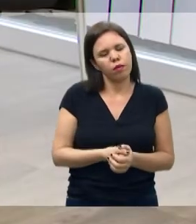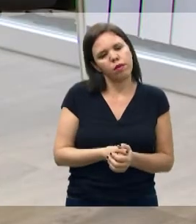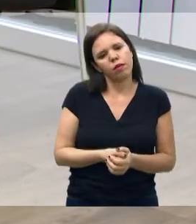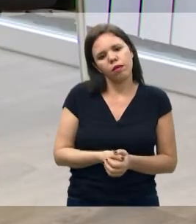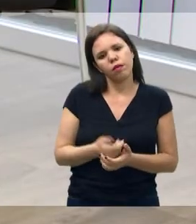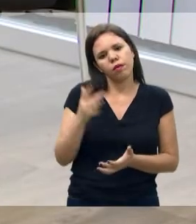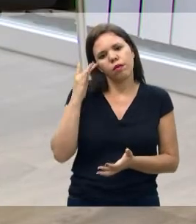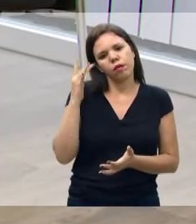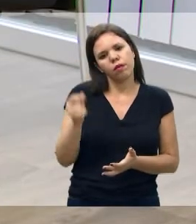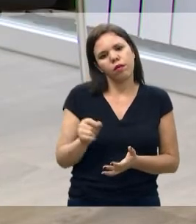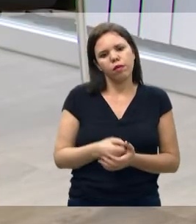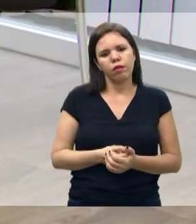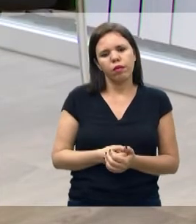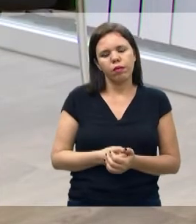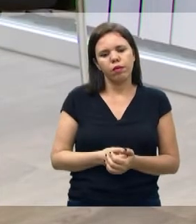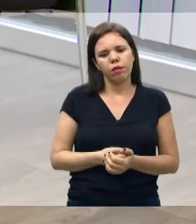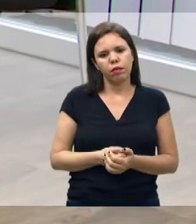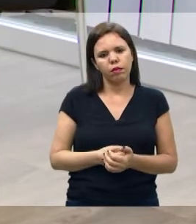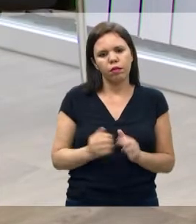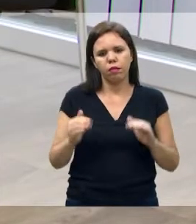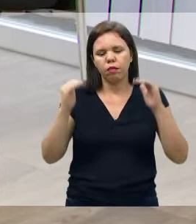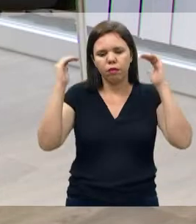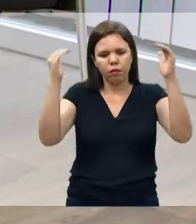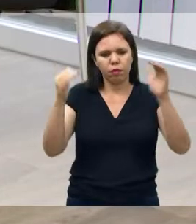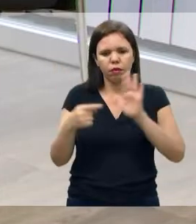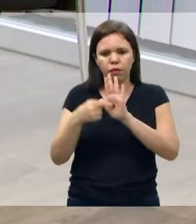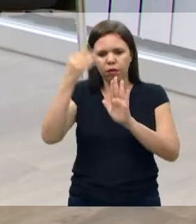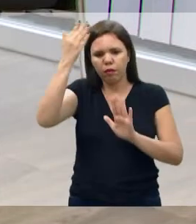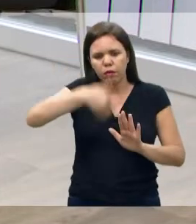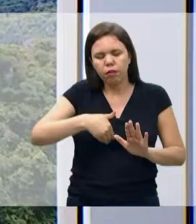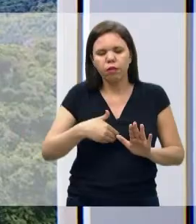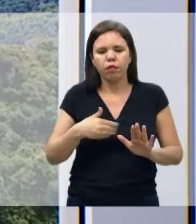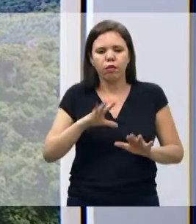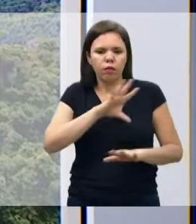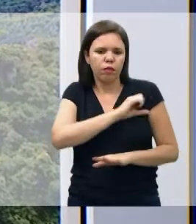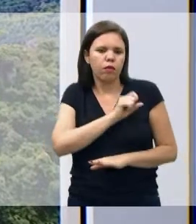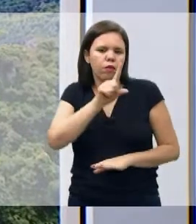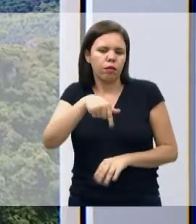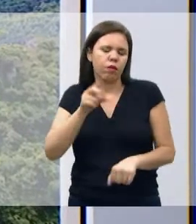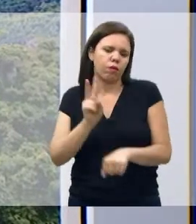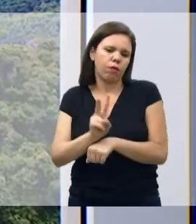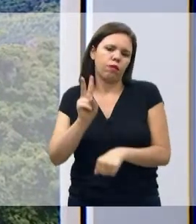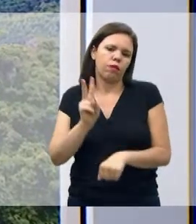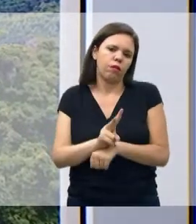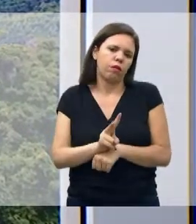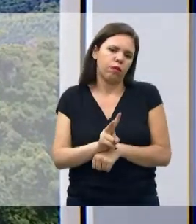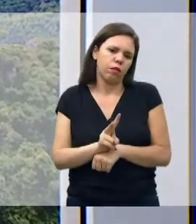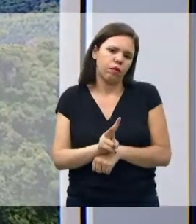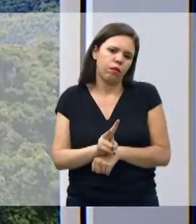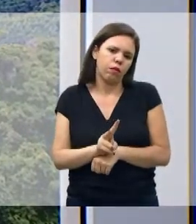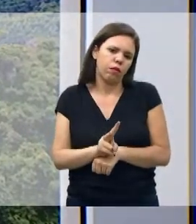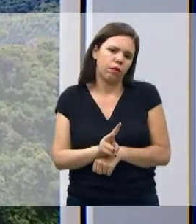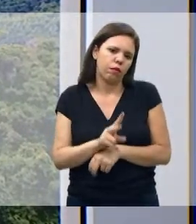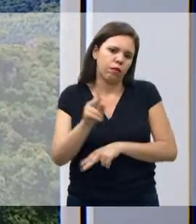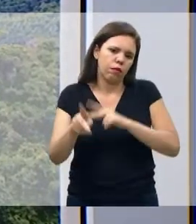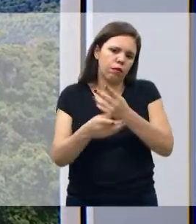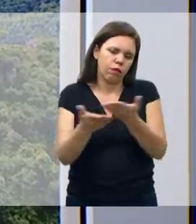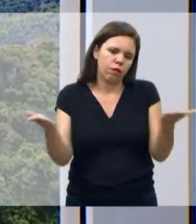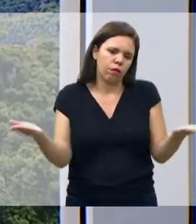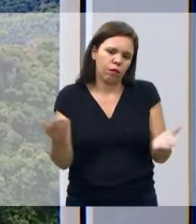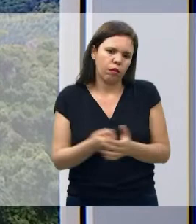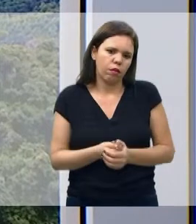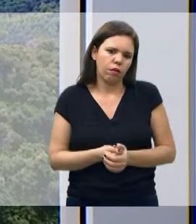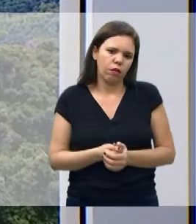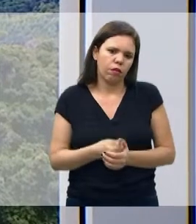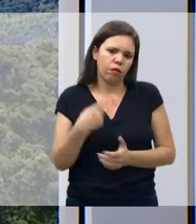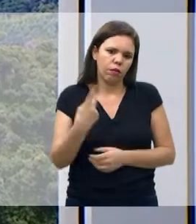Eu acho que a maior expressão de amor é o cuidado. Que a gente deve olhar para essas pessoas idosas, que